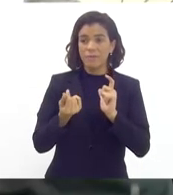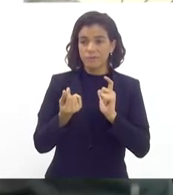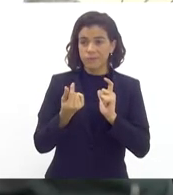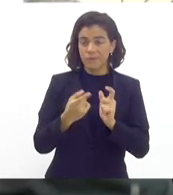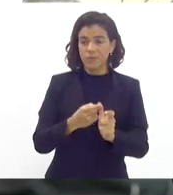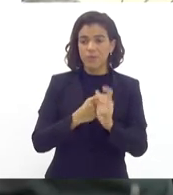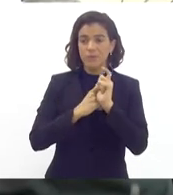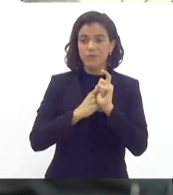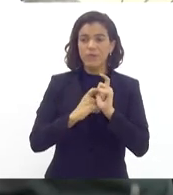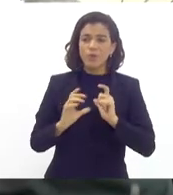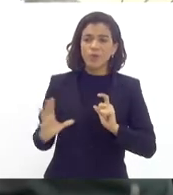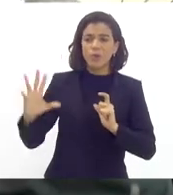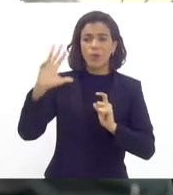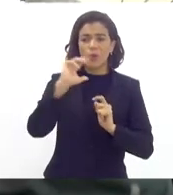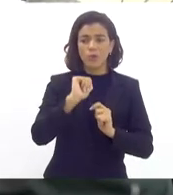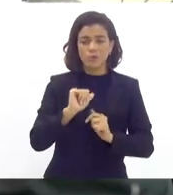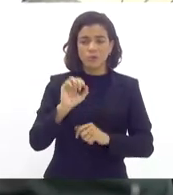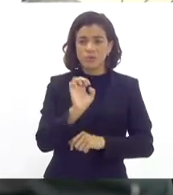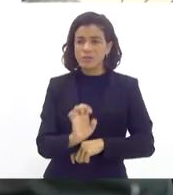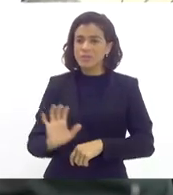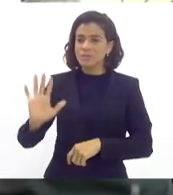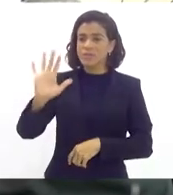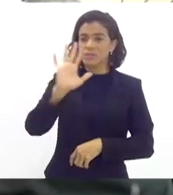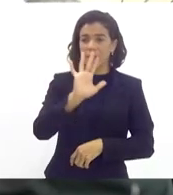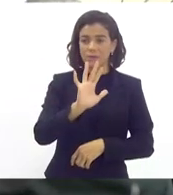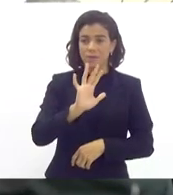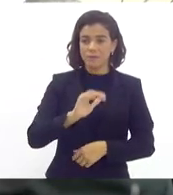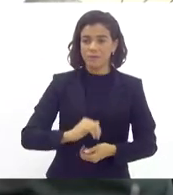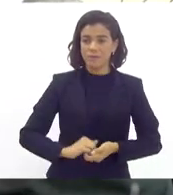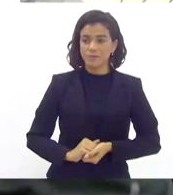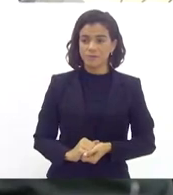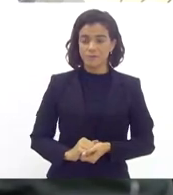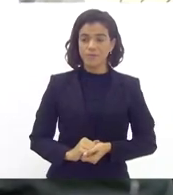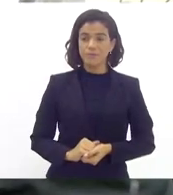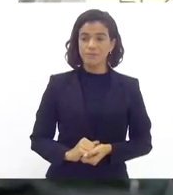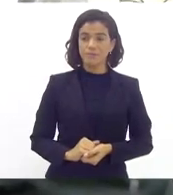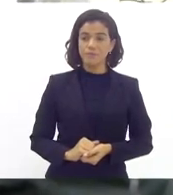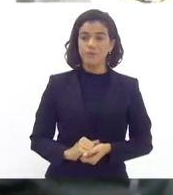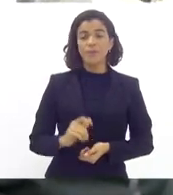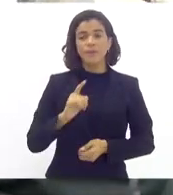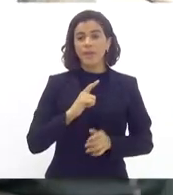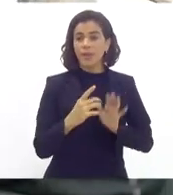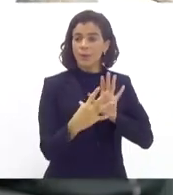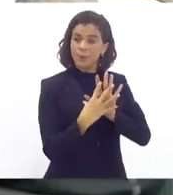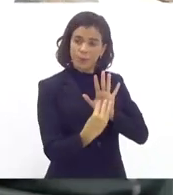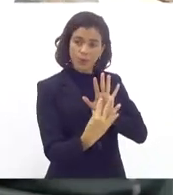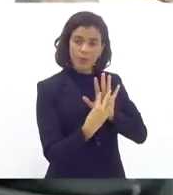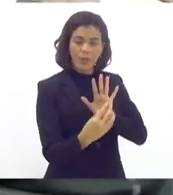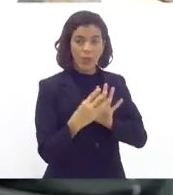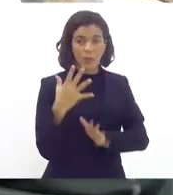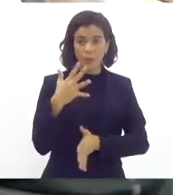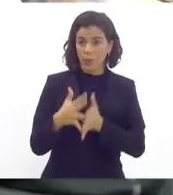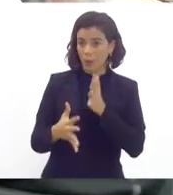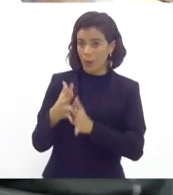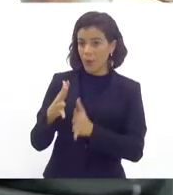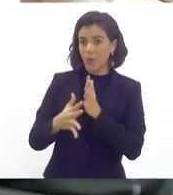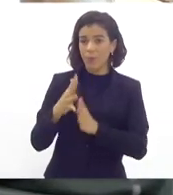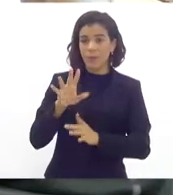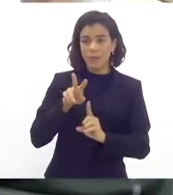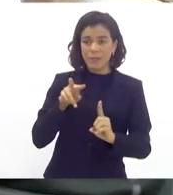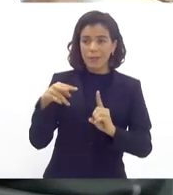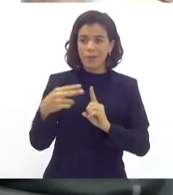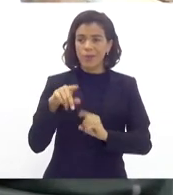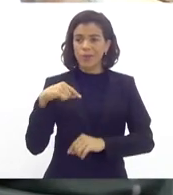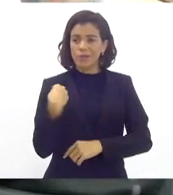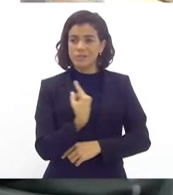dos estados. A gente tem aí um modelo complexo na nossa visão aqui no estado do Rio de